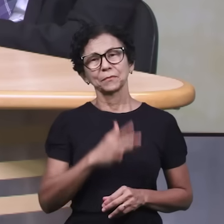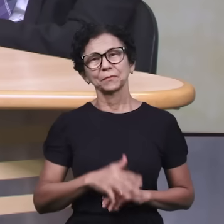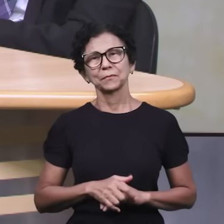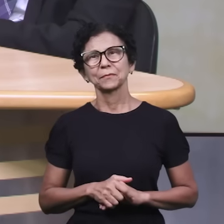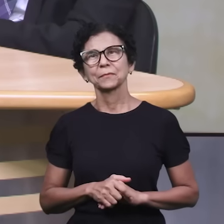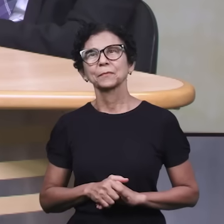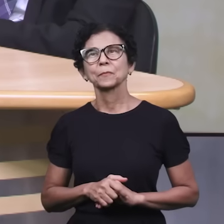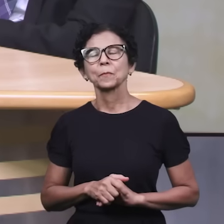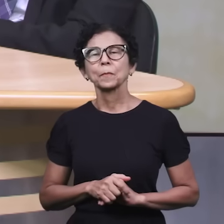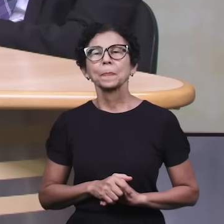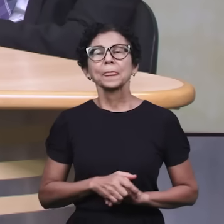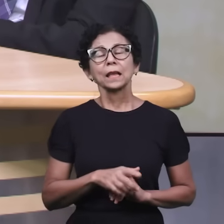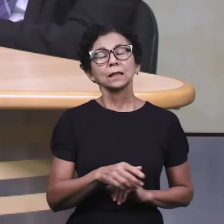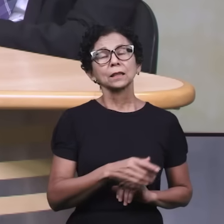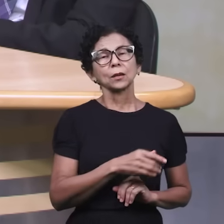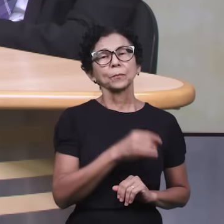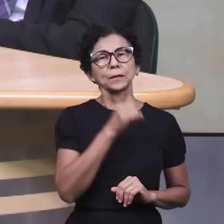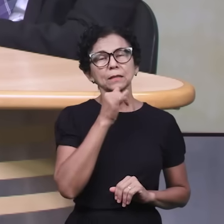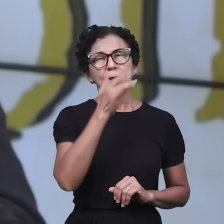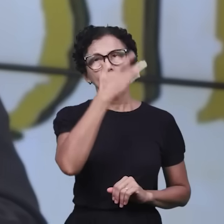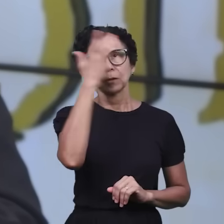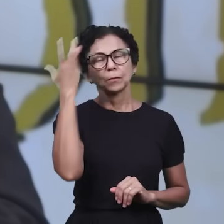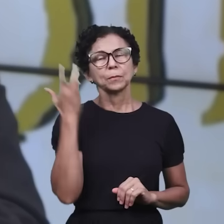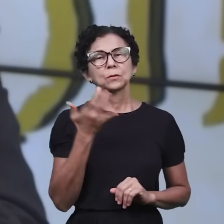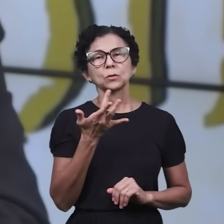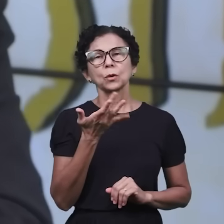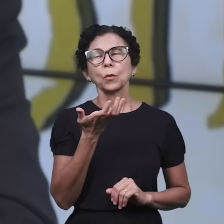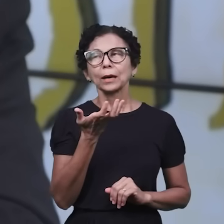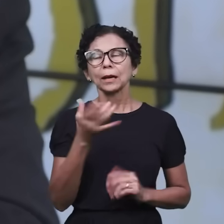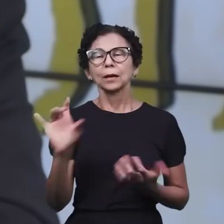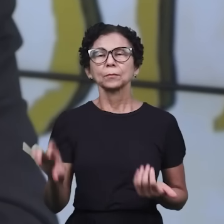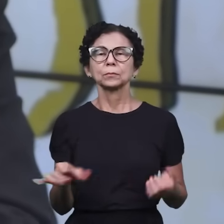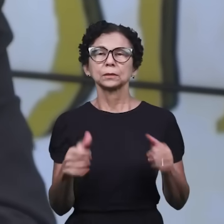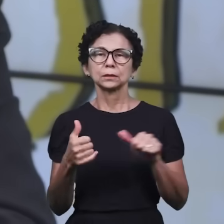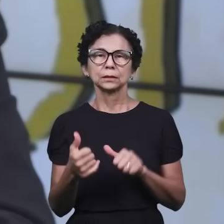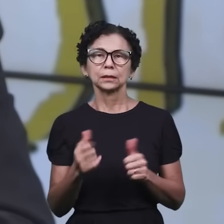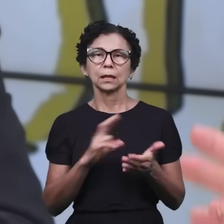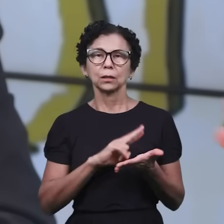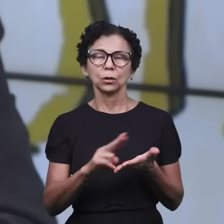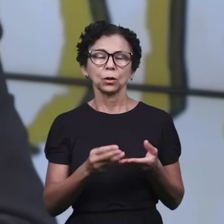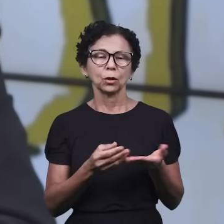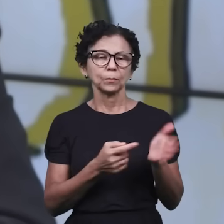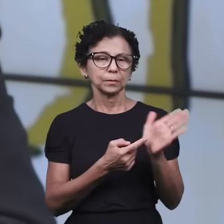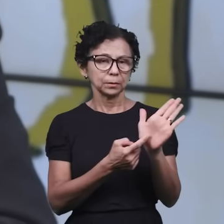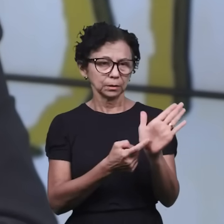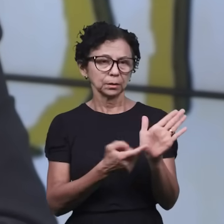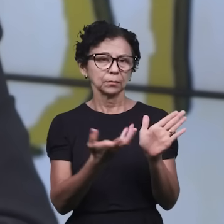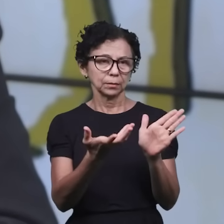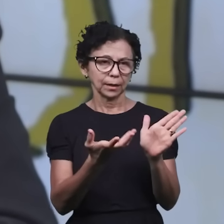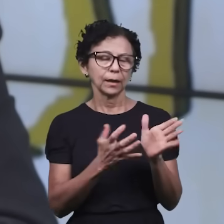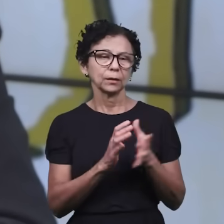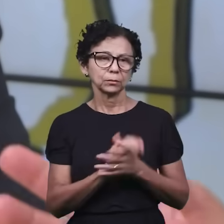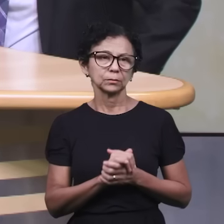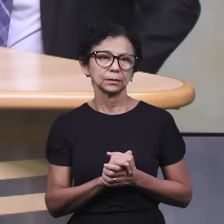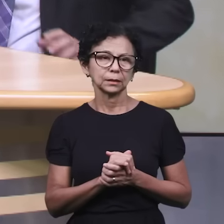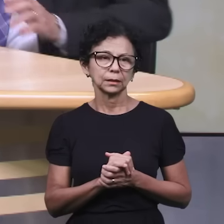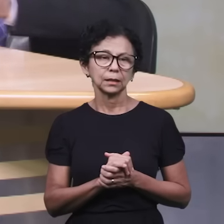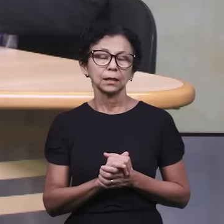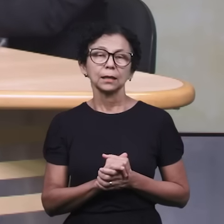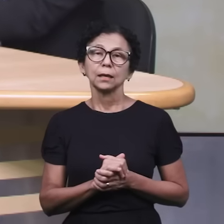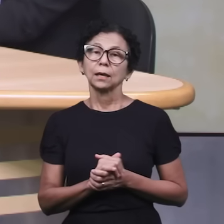vendo a pessoa, né? Quando a gente consulta para saber se nós aprovamos, nós homens. Deixa eu ajudar vocês aqui um pouco,